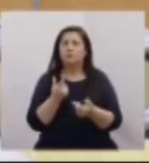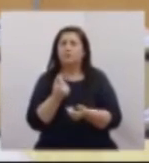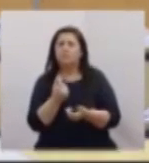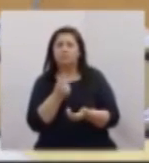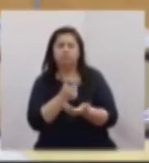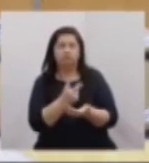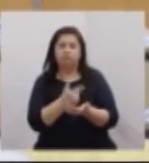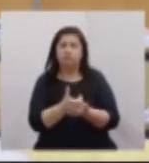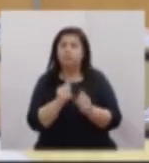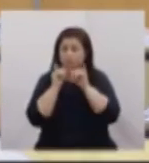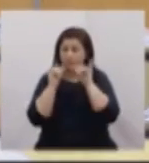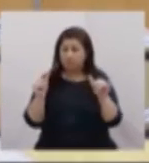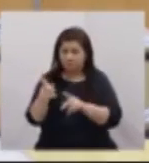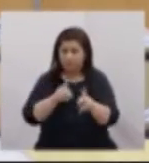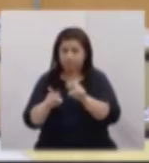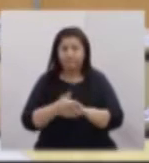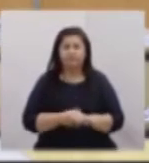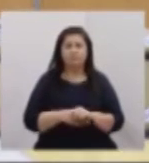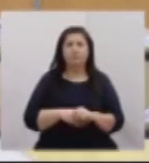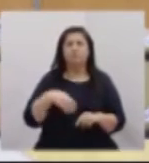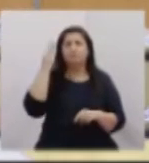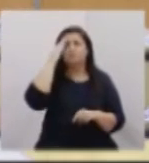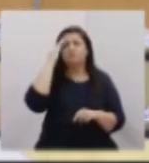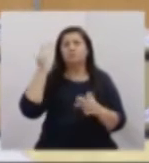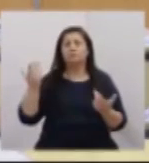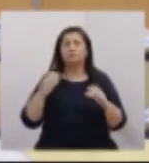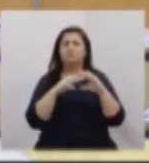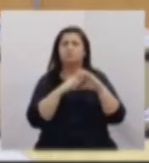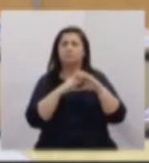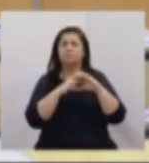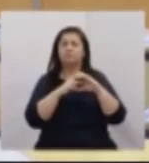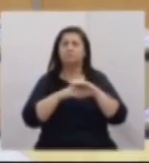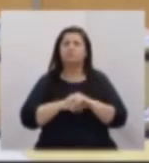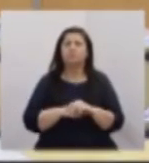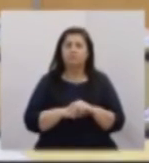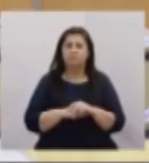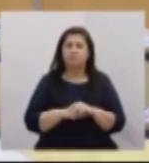público à população, considerando a realização do concurso público